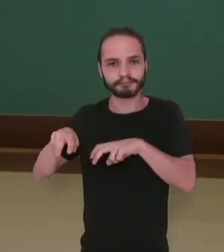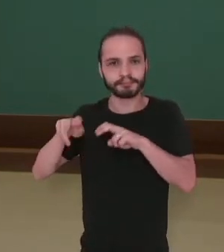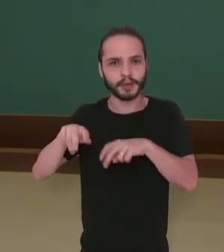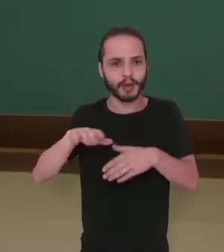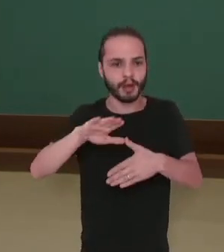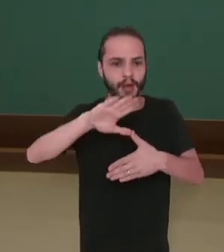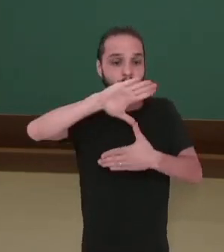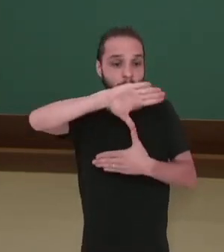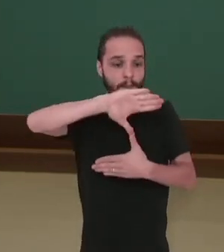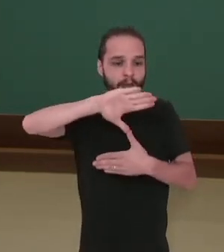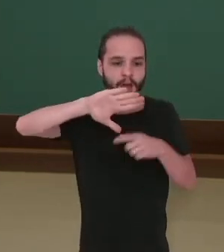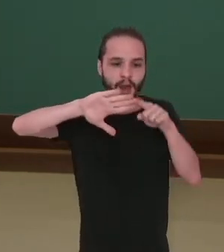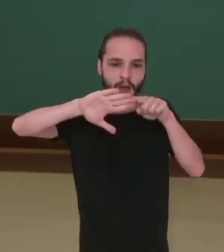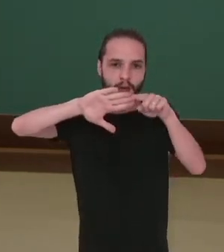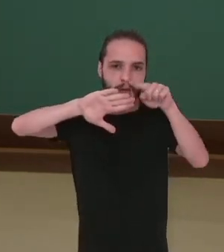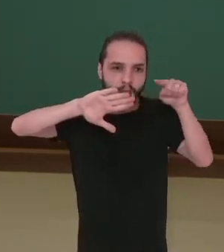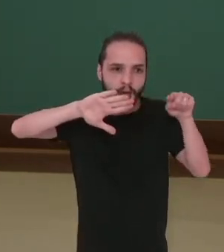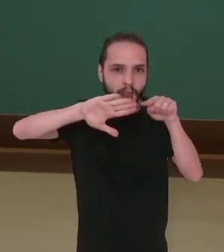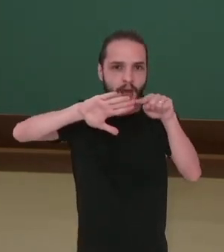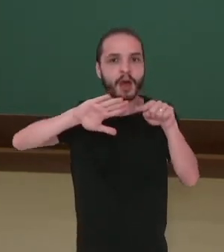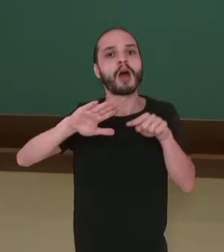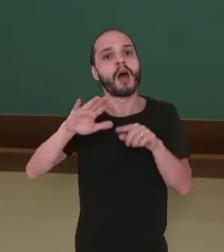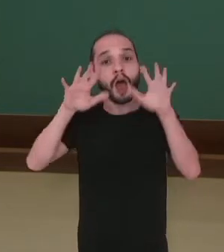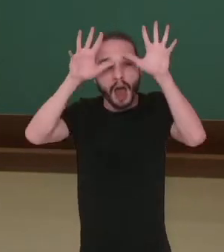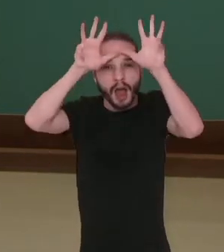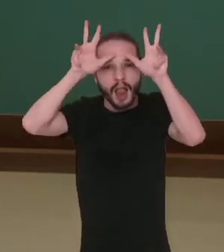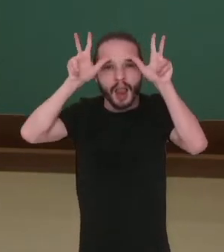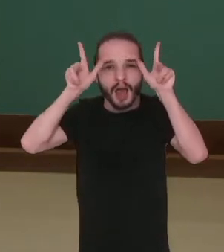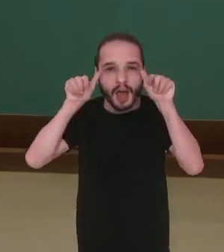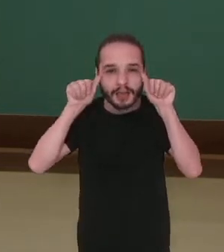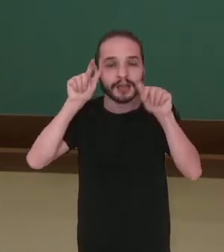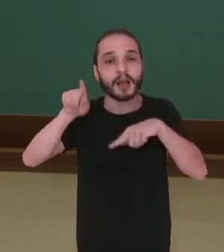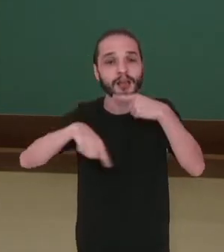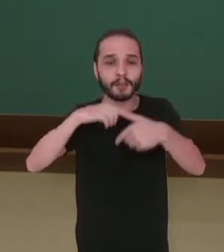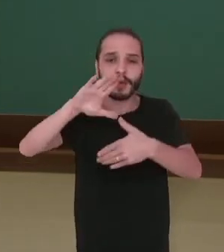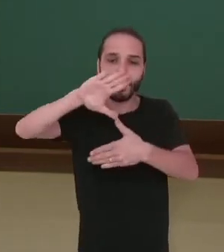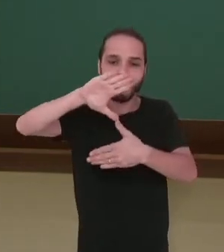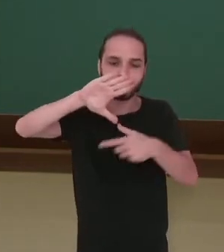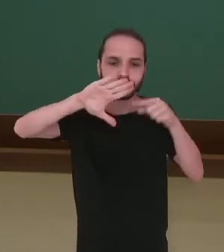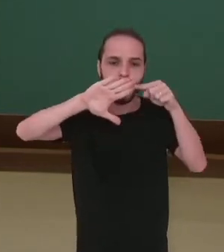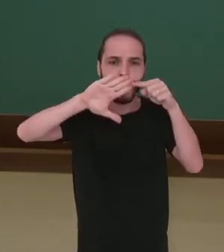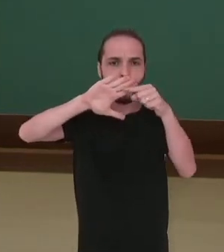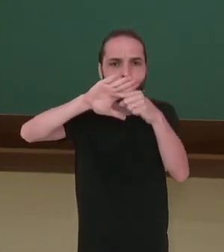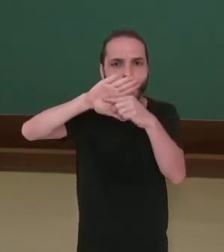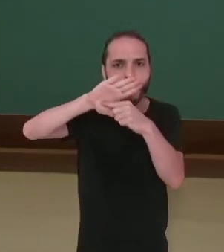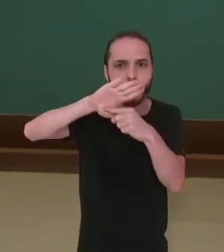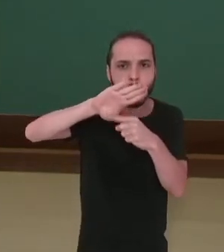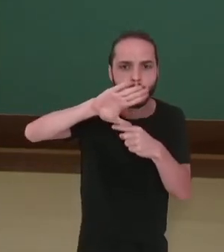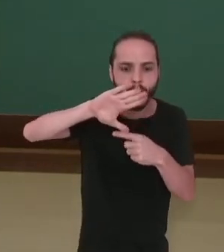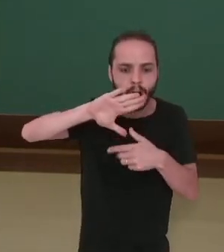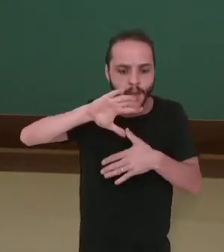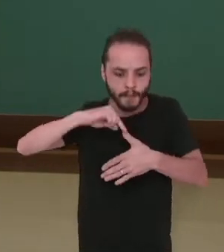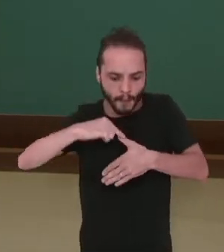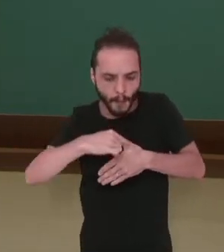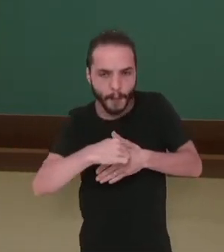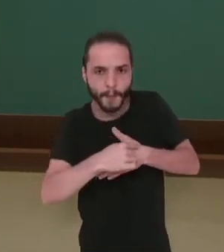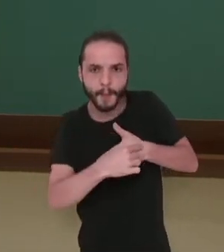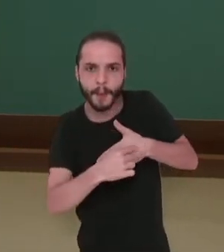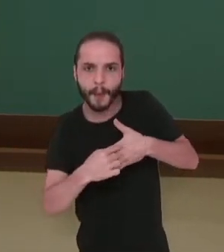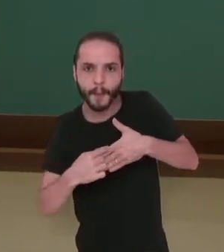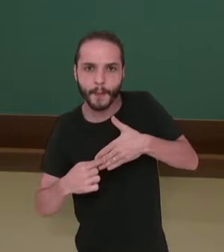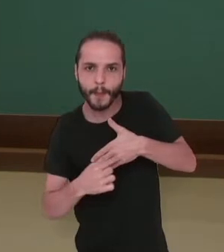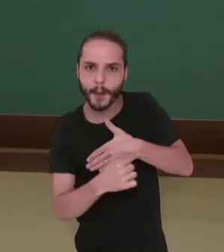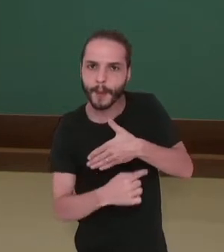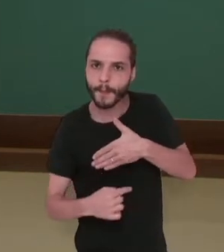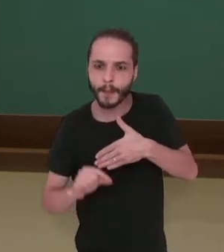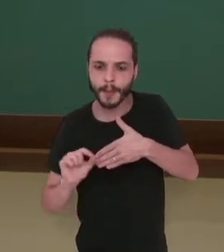de Bering, chegaram no Alasca e depois foram descendo o continente americano e povoando todo o continente americano,